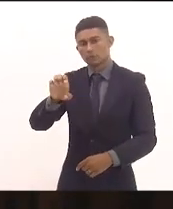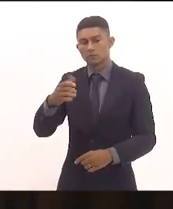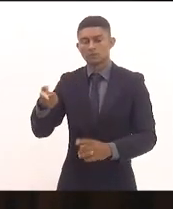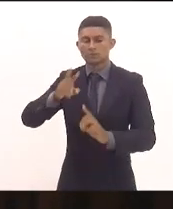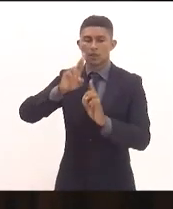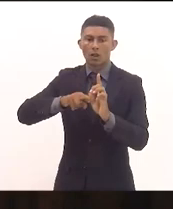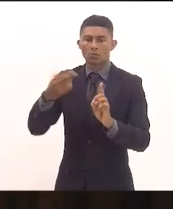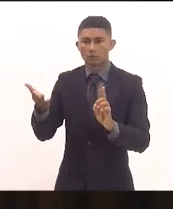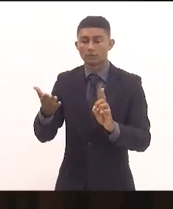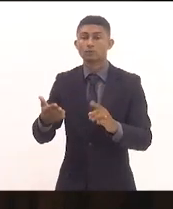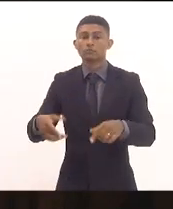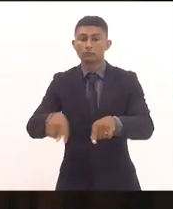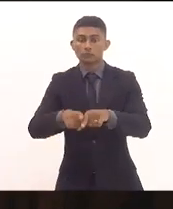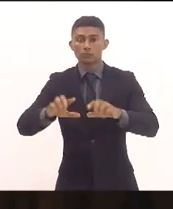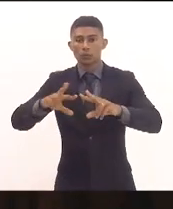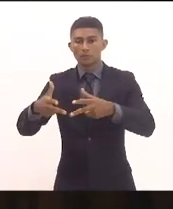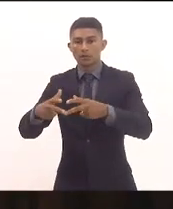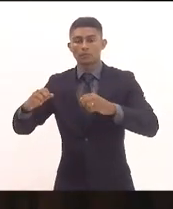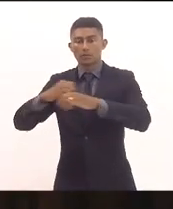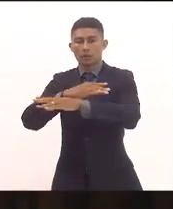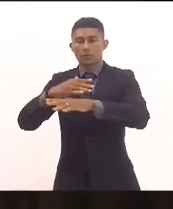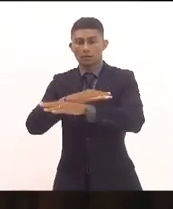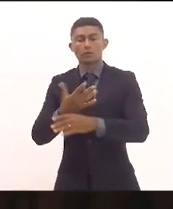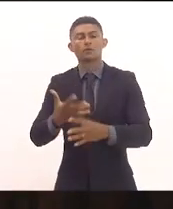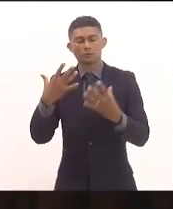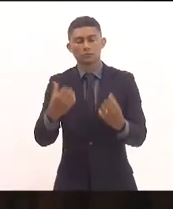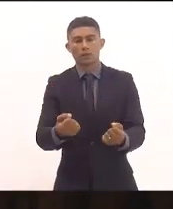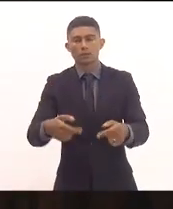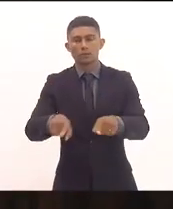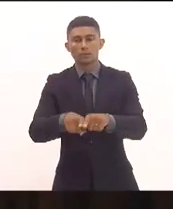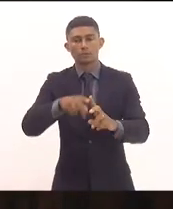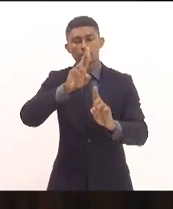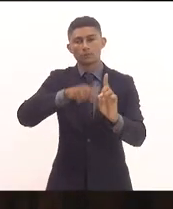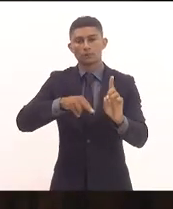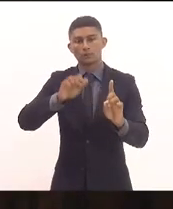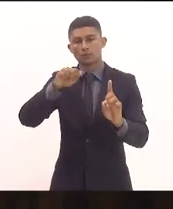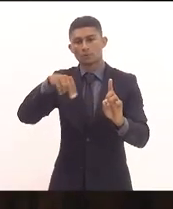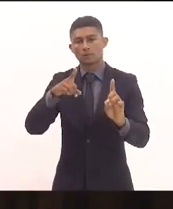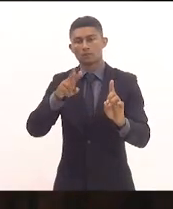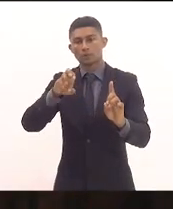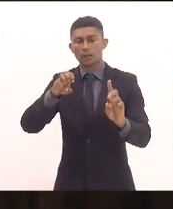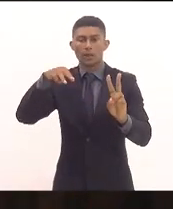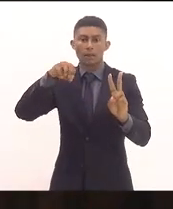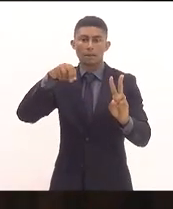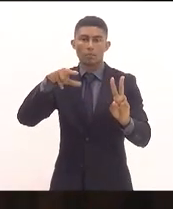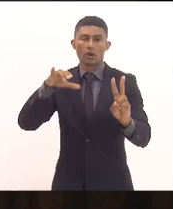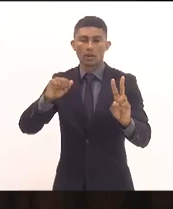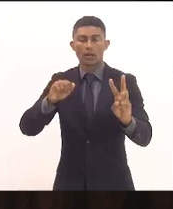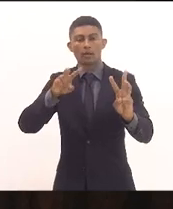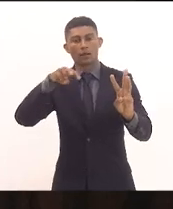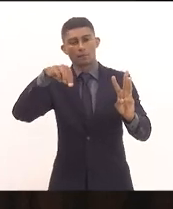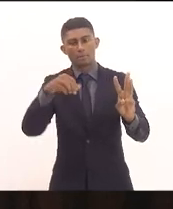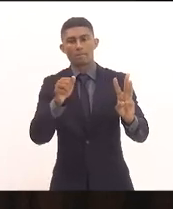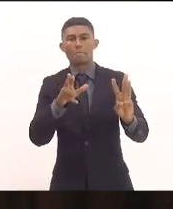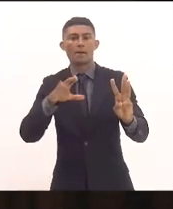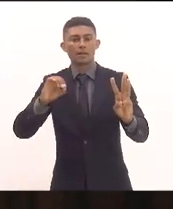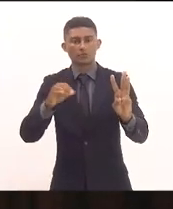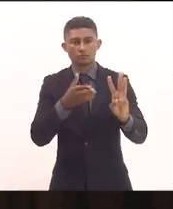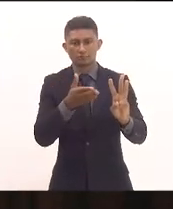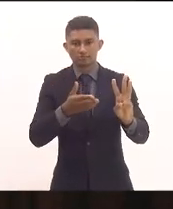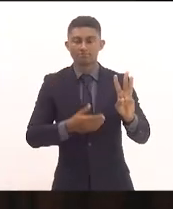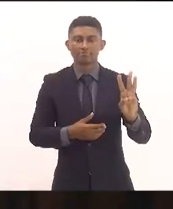assuntos municipais e desenvolvimento regional, favorável. Relatores, deputados André Lazzaroni, Mônica Francisco e Márcio